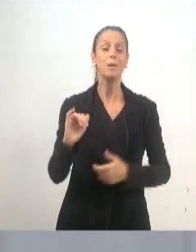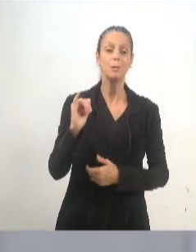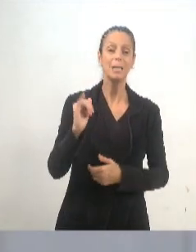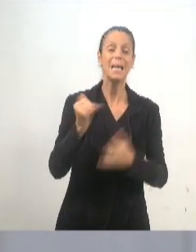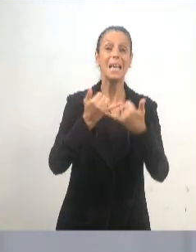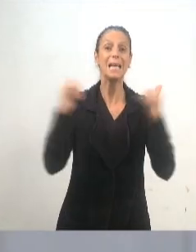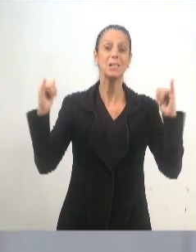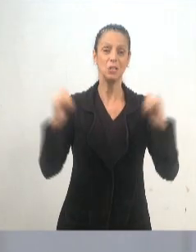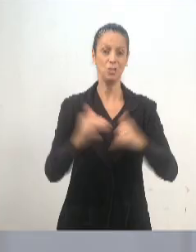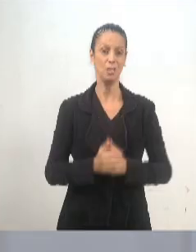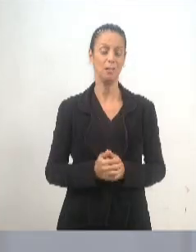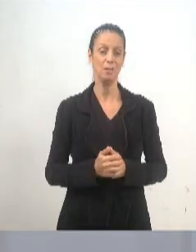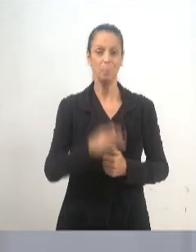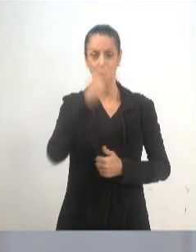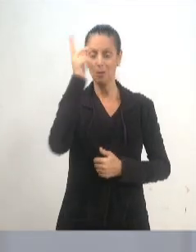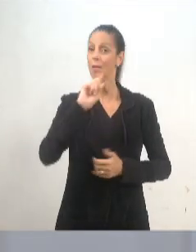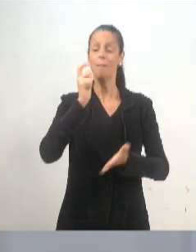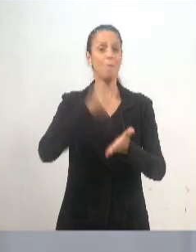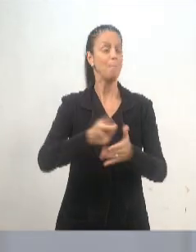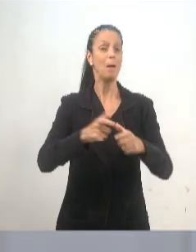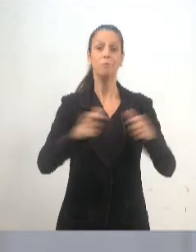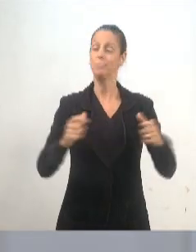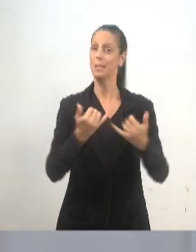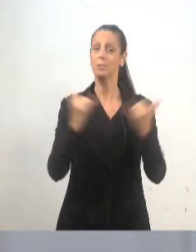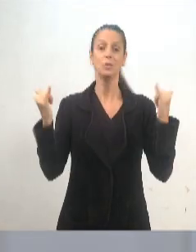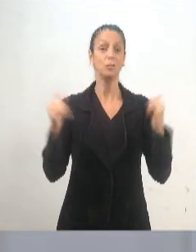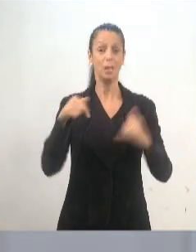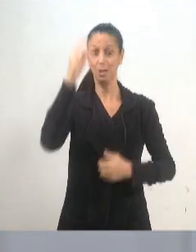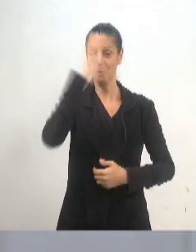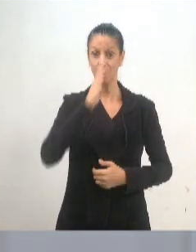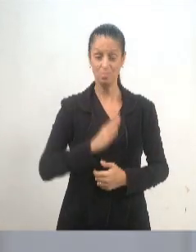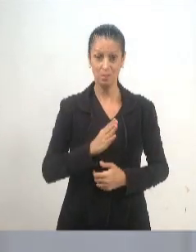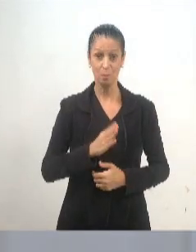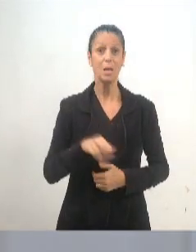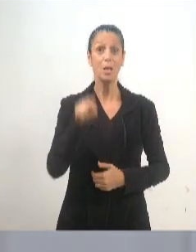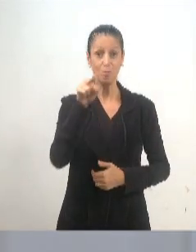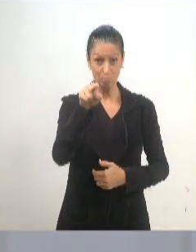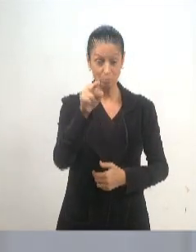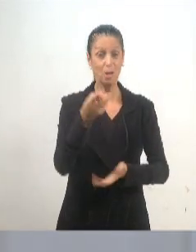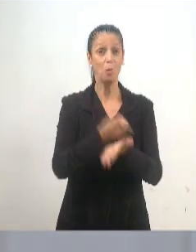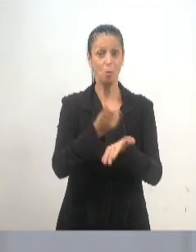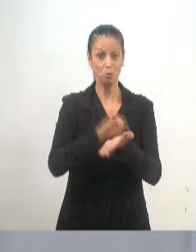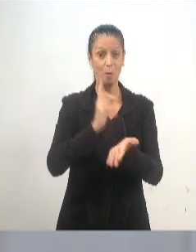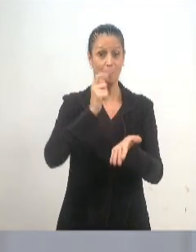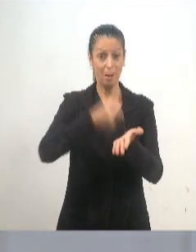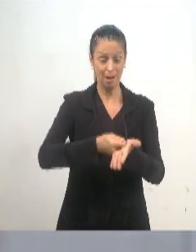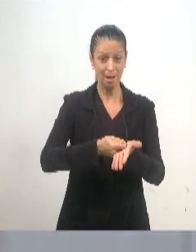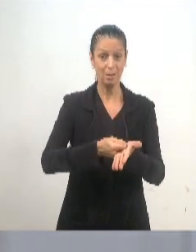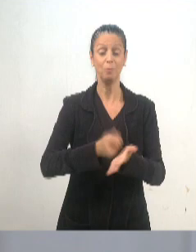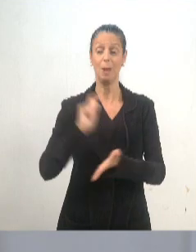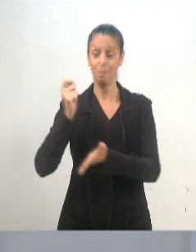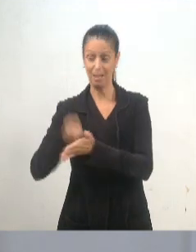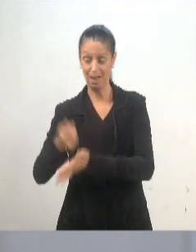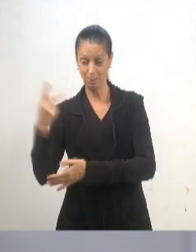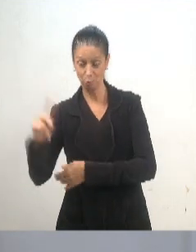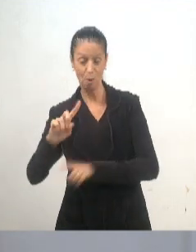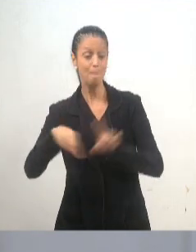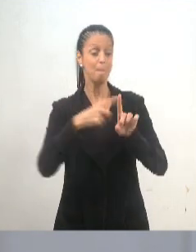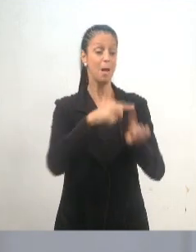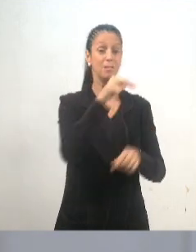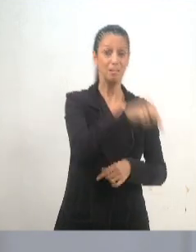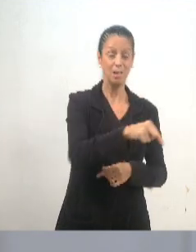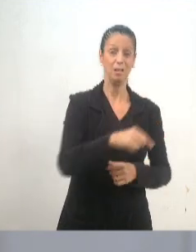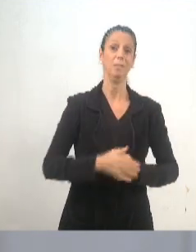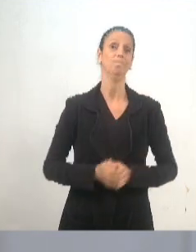milhões de pessoas que não vão mais pagar a conta de energia no Brasil. E você, que vai continuar pagando, vai pagar a sua e a deles, tá?